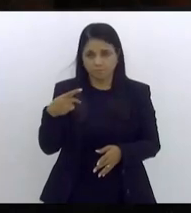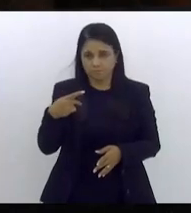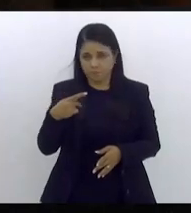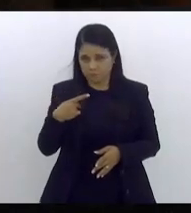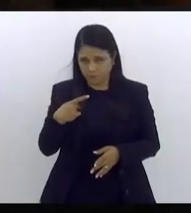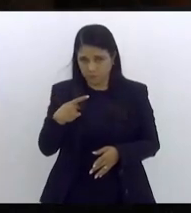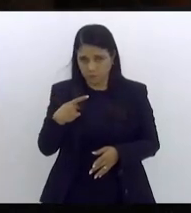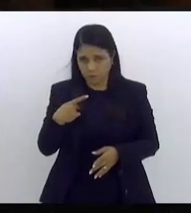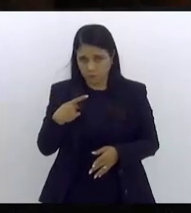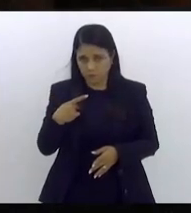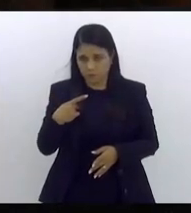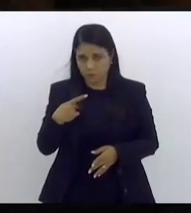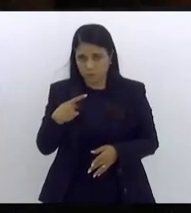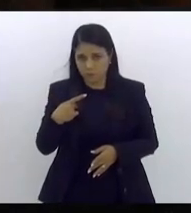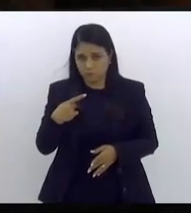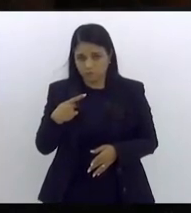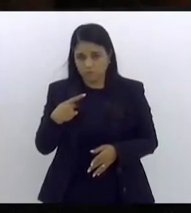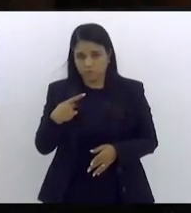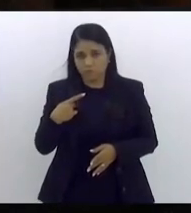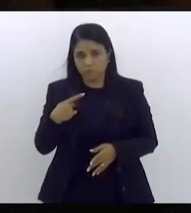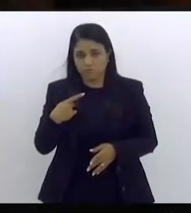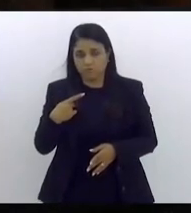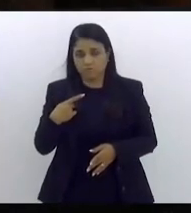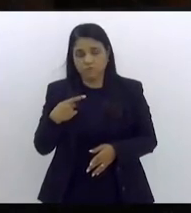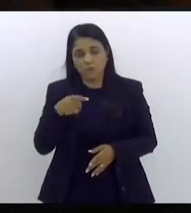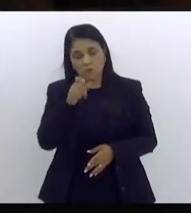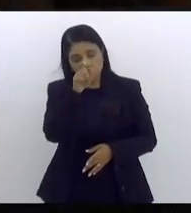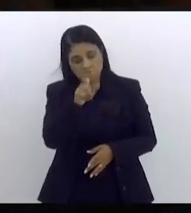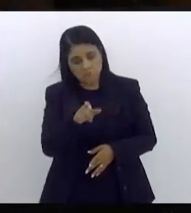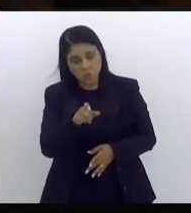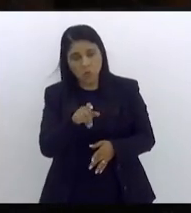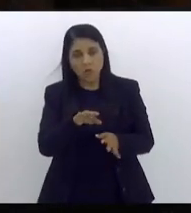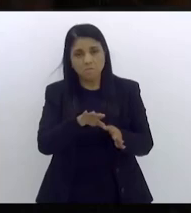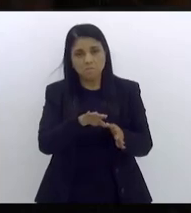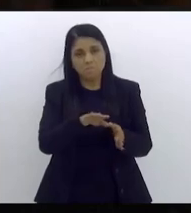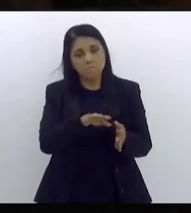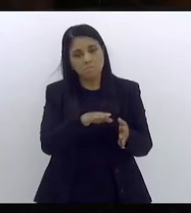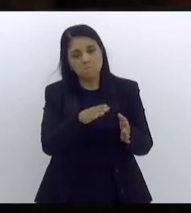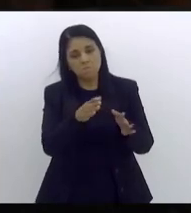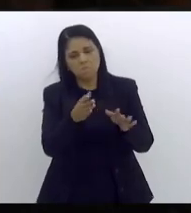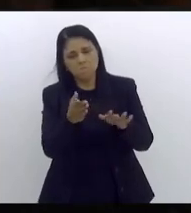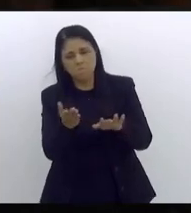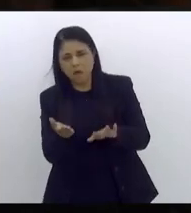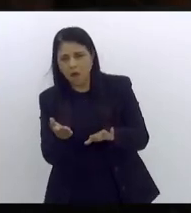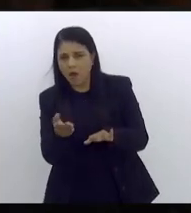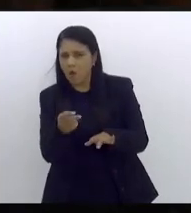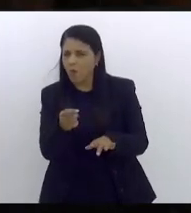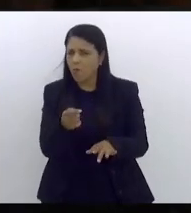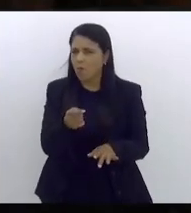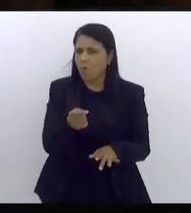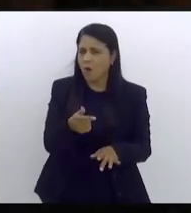assistir aquela cidadã ou aquele cidadão que está quase